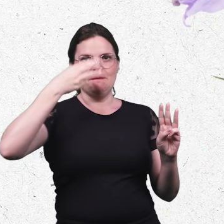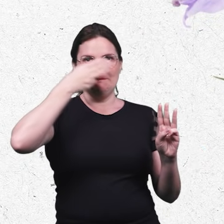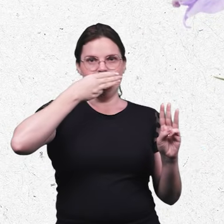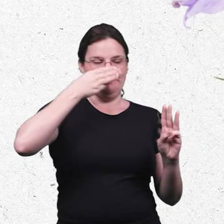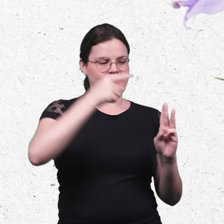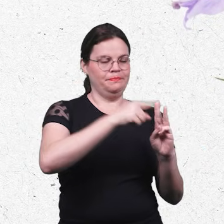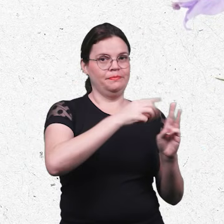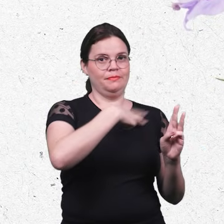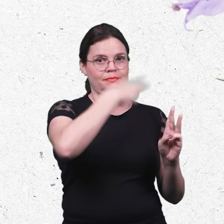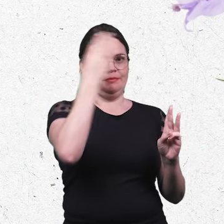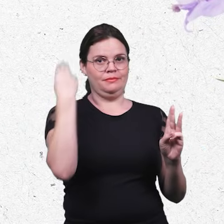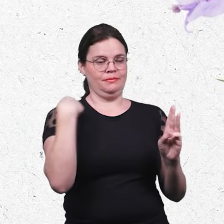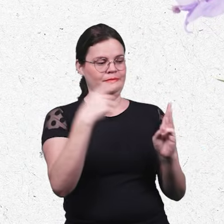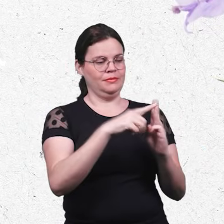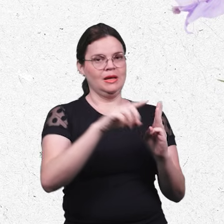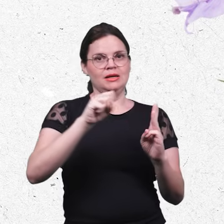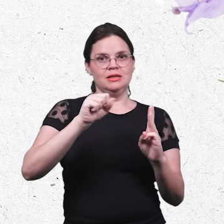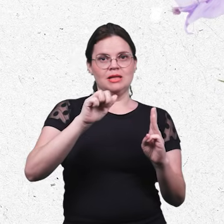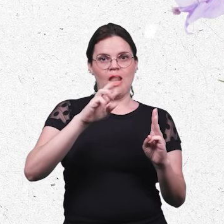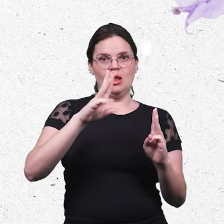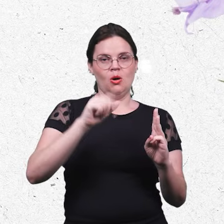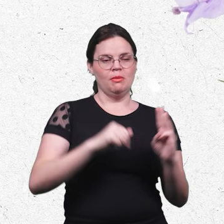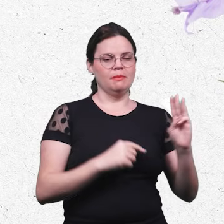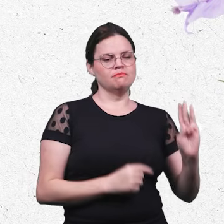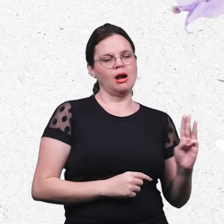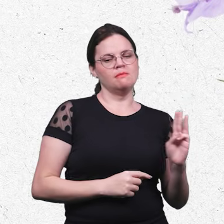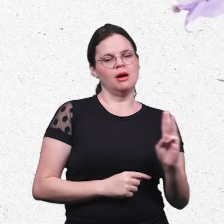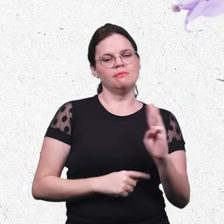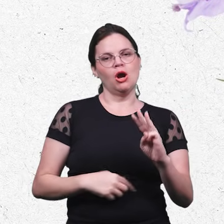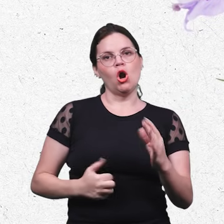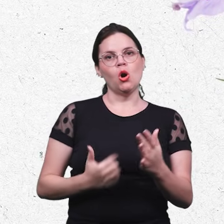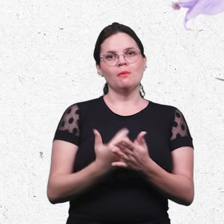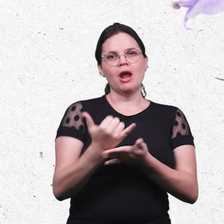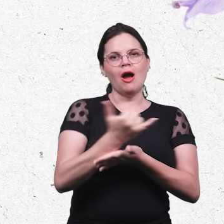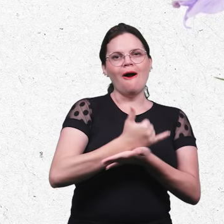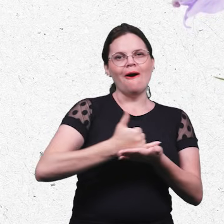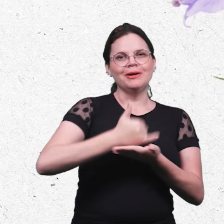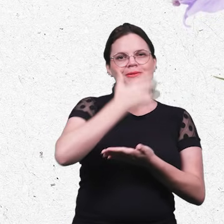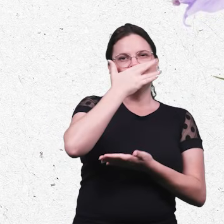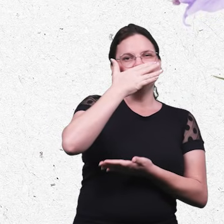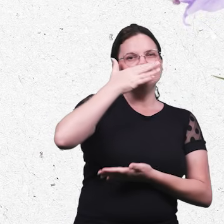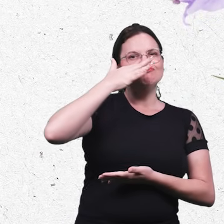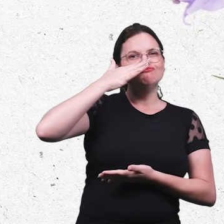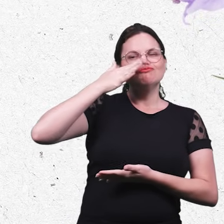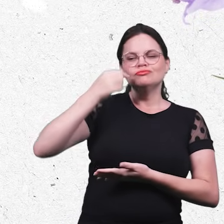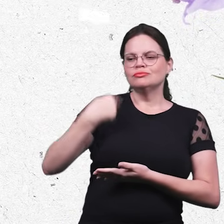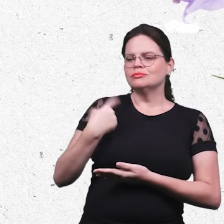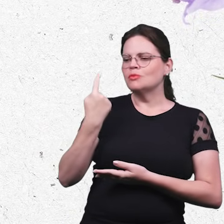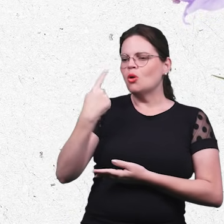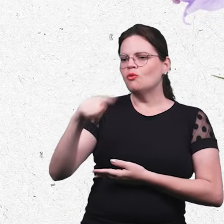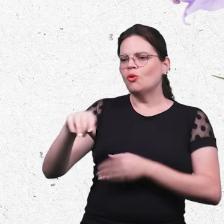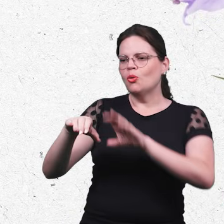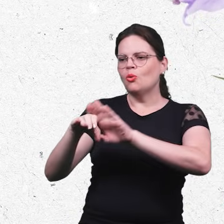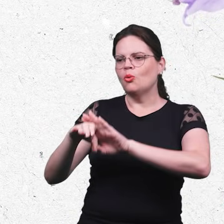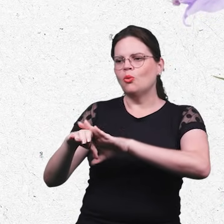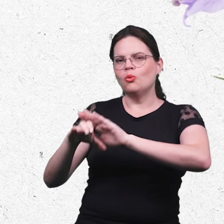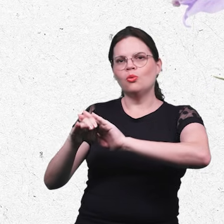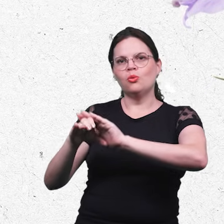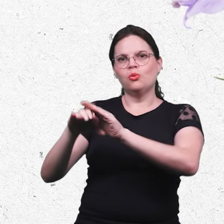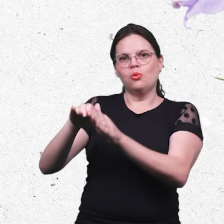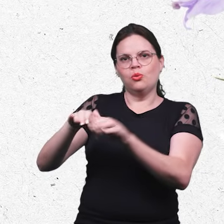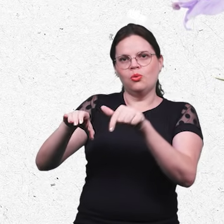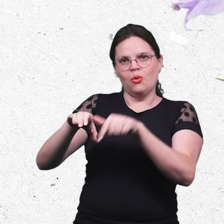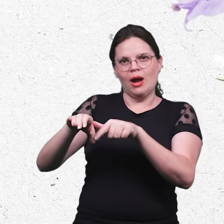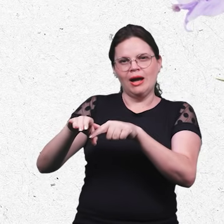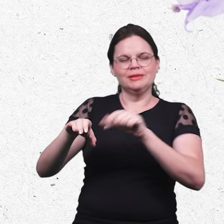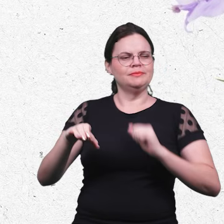irem ungi-lo. E no primeiro dia da semana, foram ao sepulcro, de manhã cedo, ao nascer do sol. E diziam umas